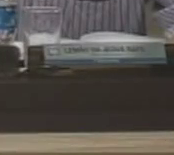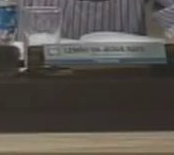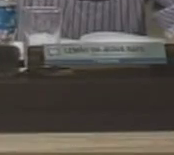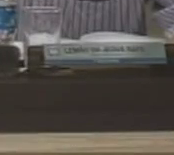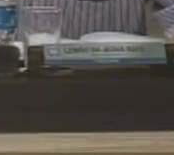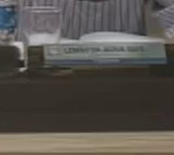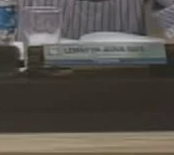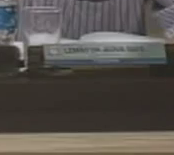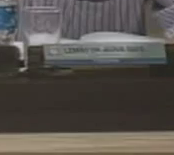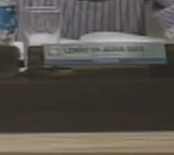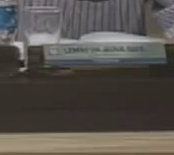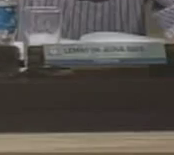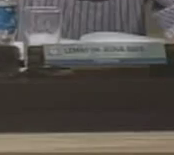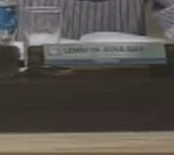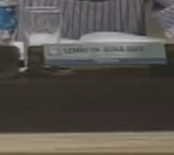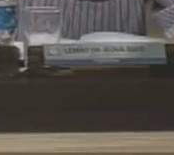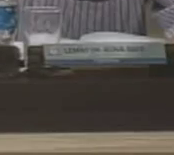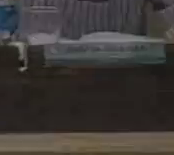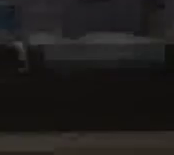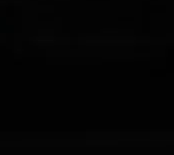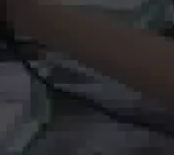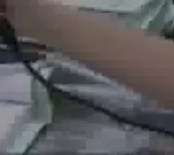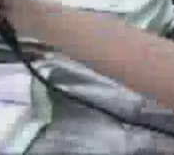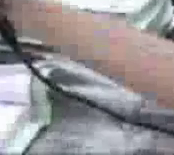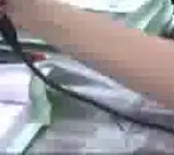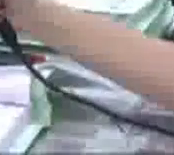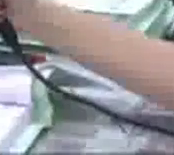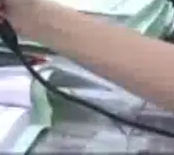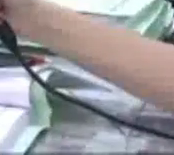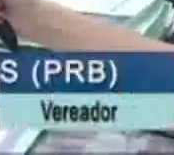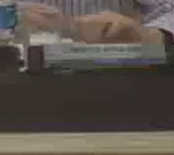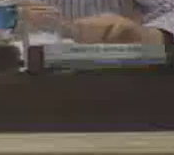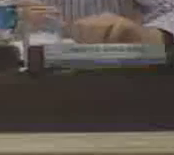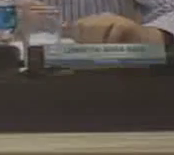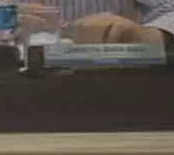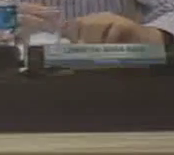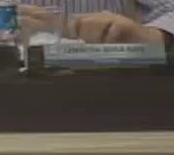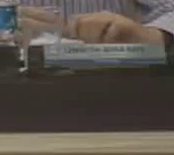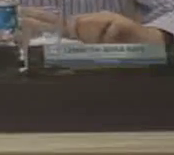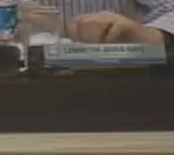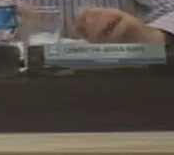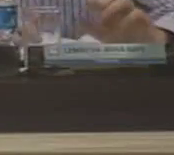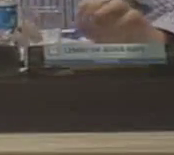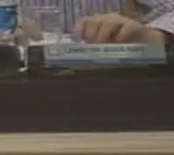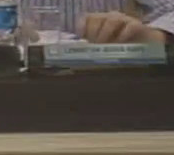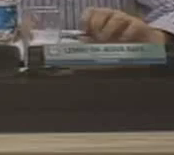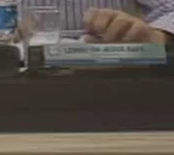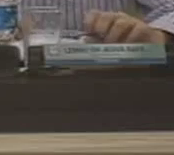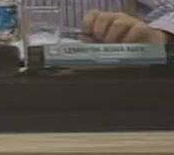Suspenso um minutinho só, presidente. Está suspenso por um minuto. O vereador... A sessão está reaberta. Com a palavra, o nobre